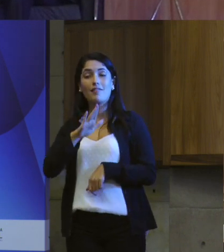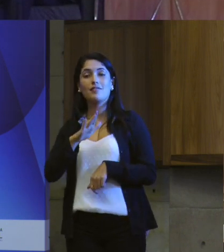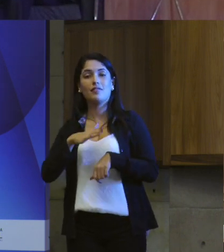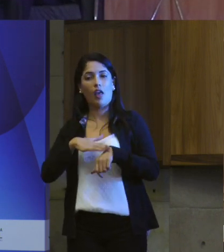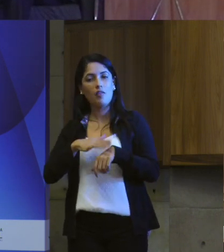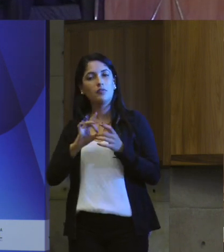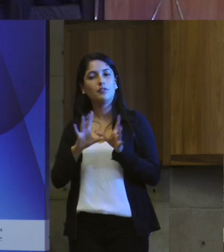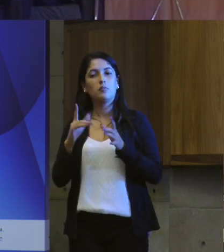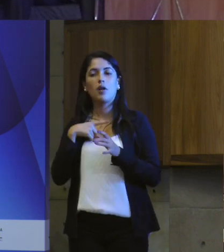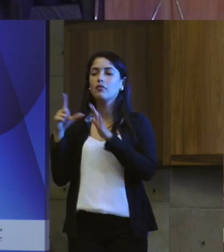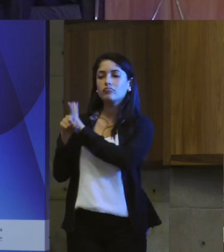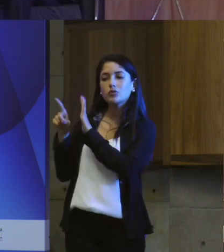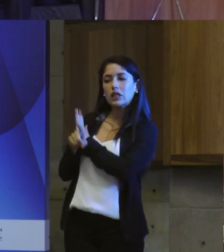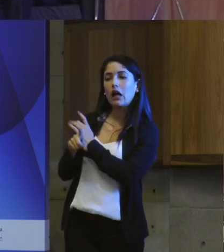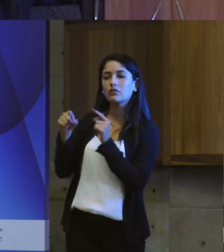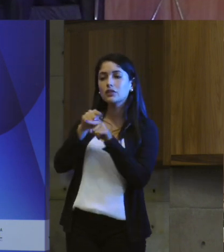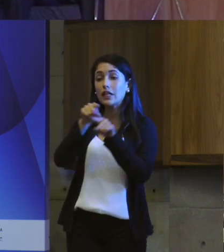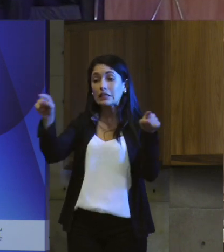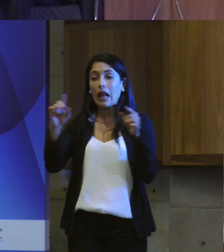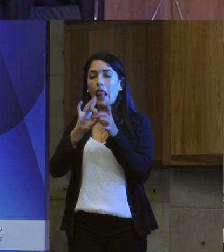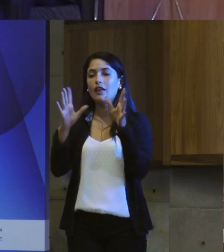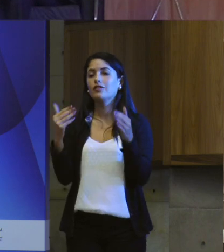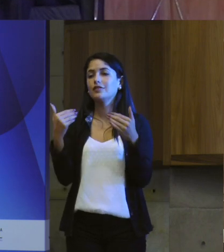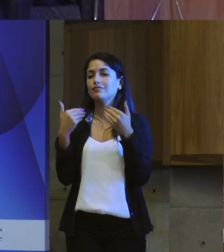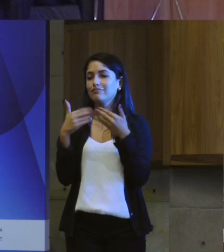para as perguntas da platéia